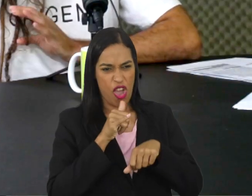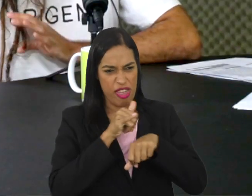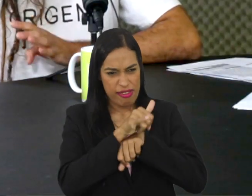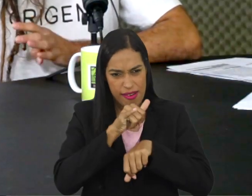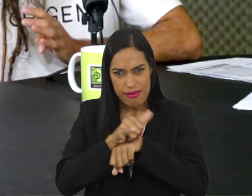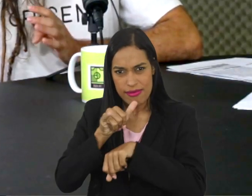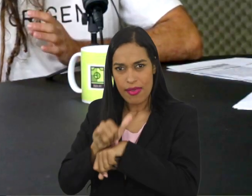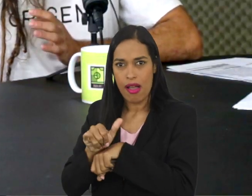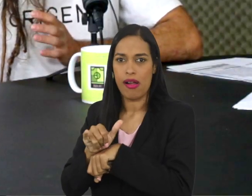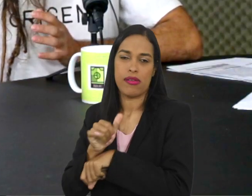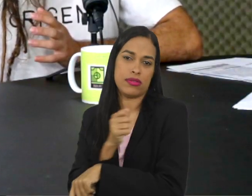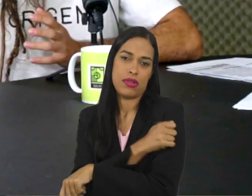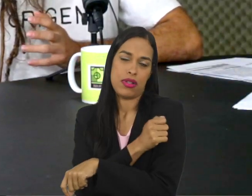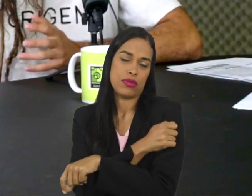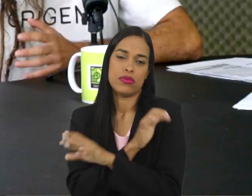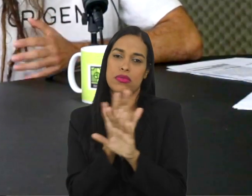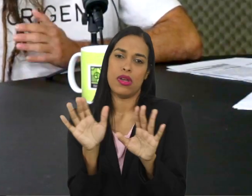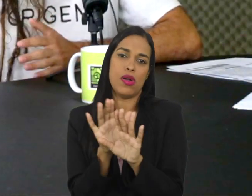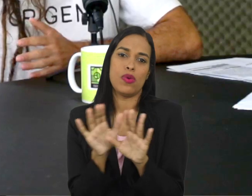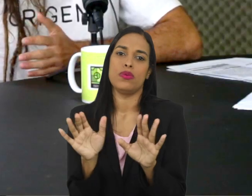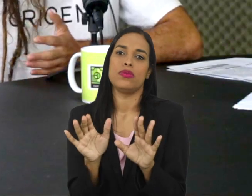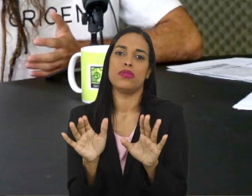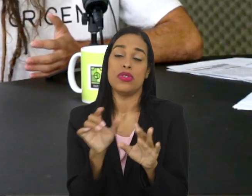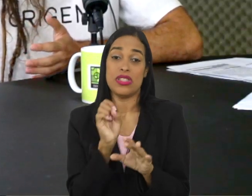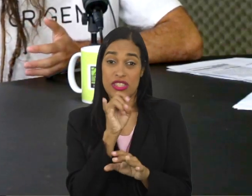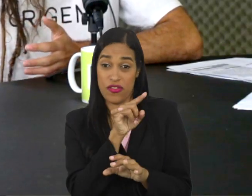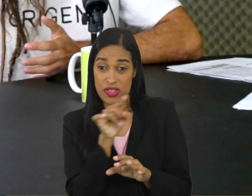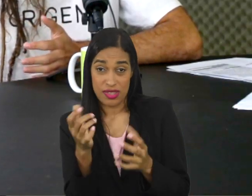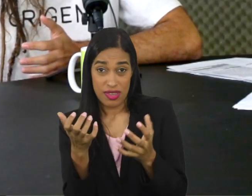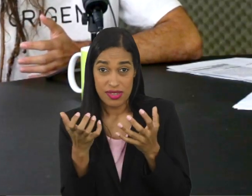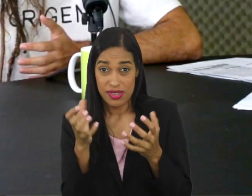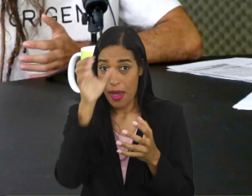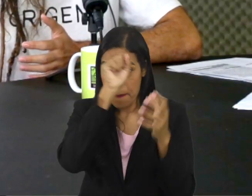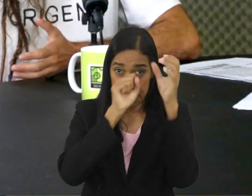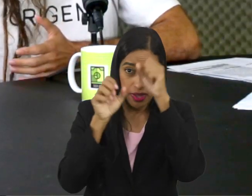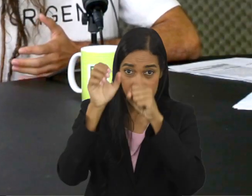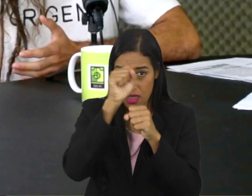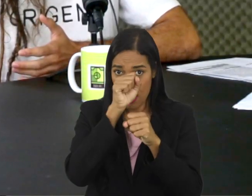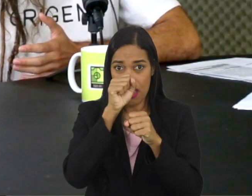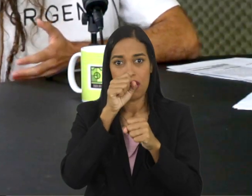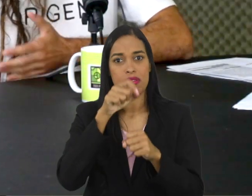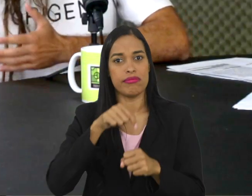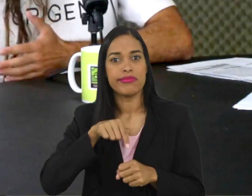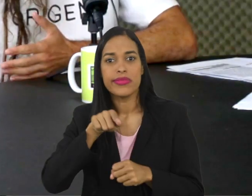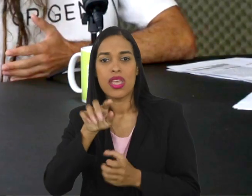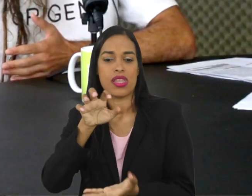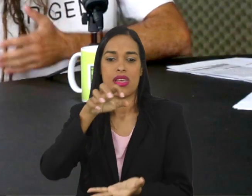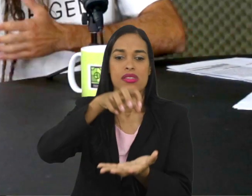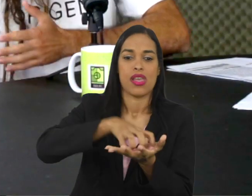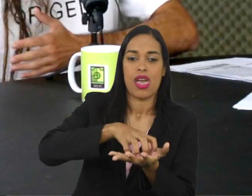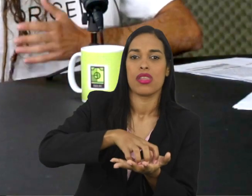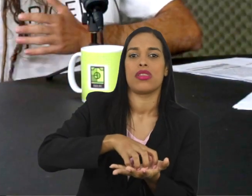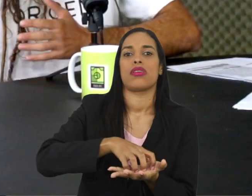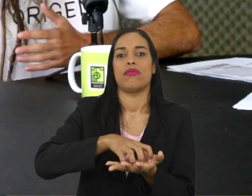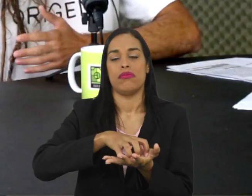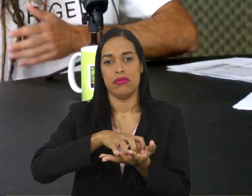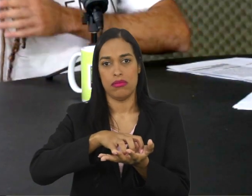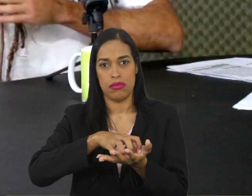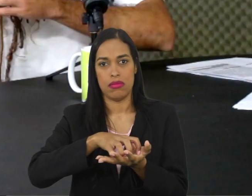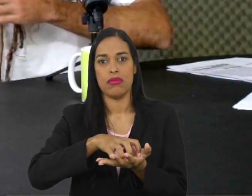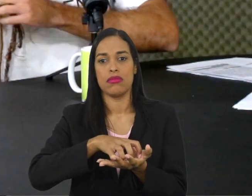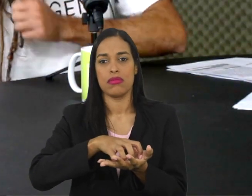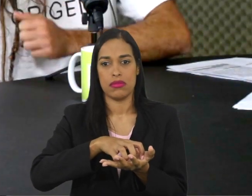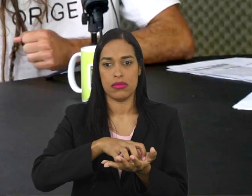procuro não enganar meus estudantes. Eu falo, tem ligação. Se você quiser aprender de fato, você vai ter que ir lá, na sede, vai ter que ir lá